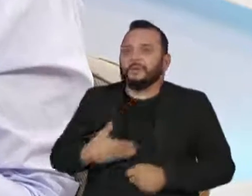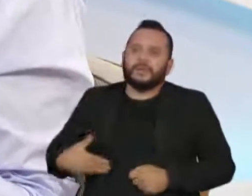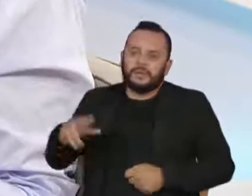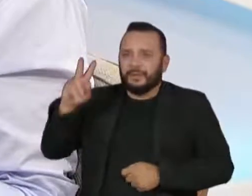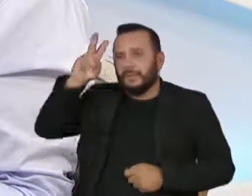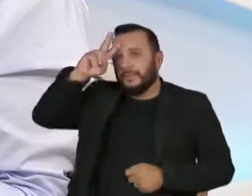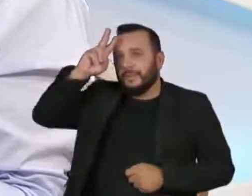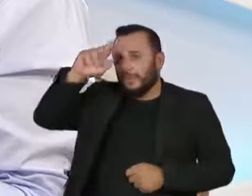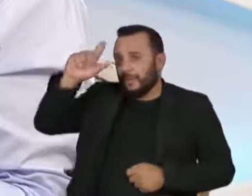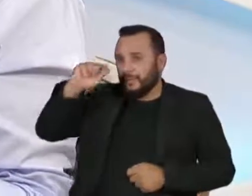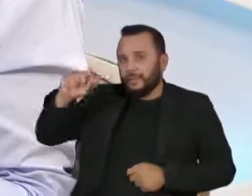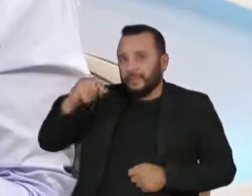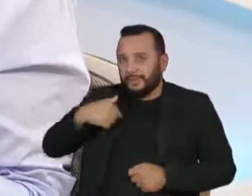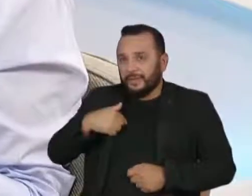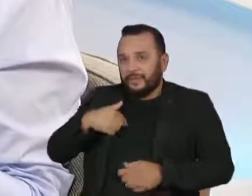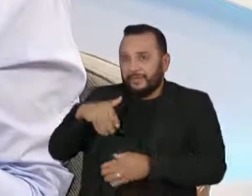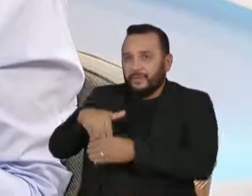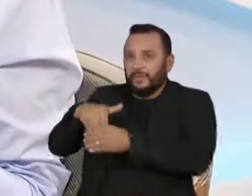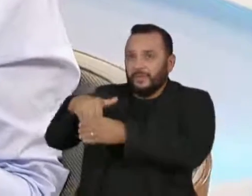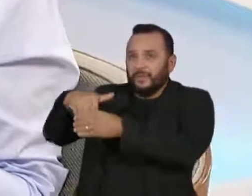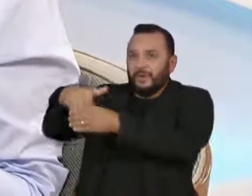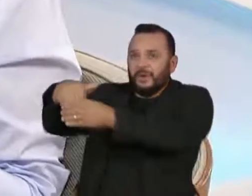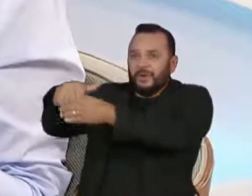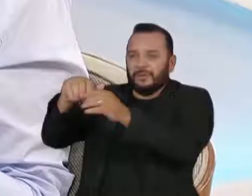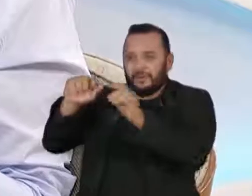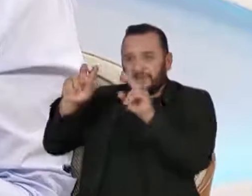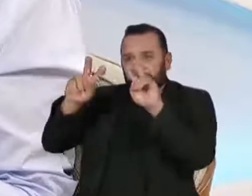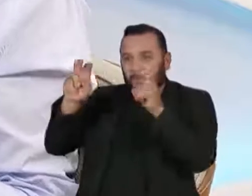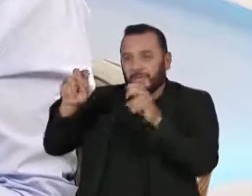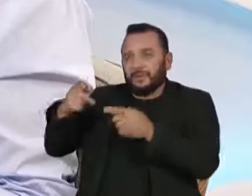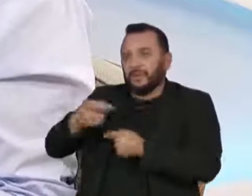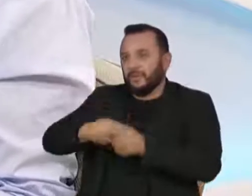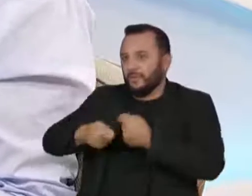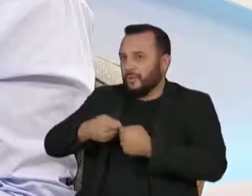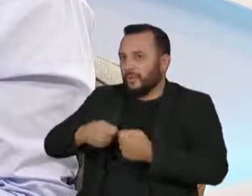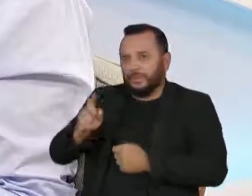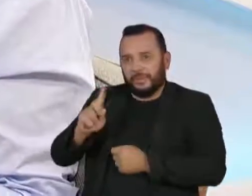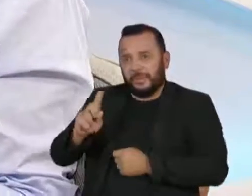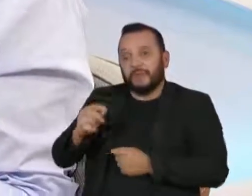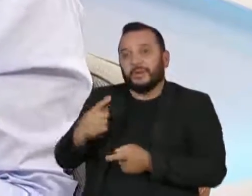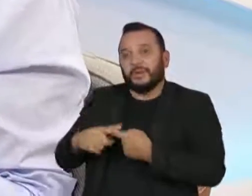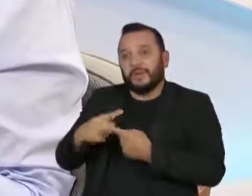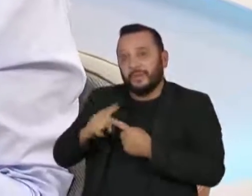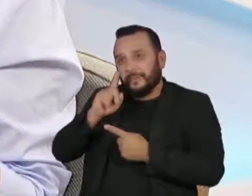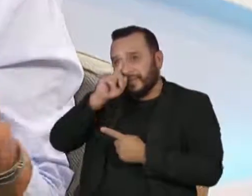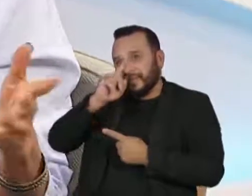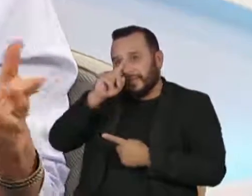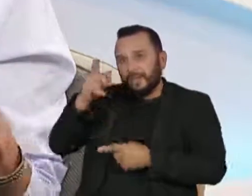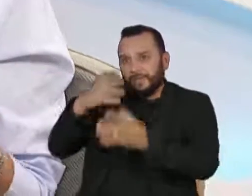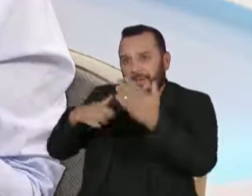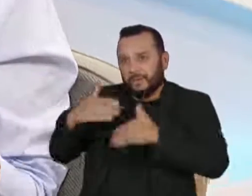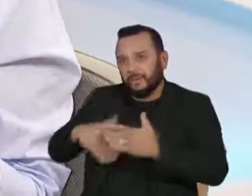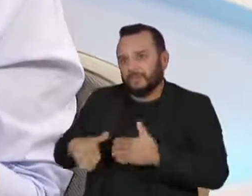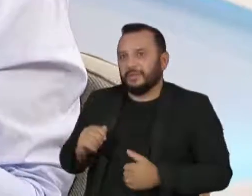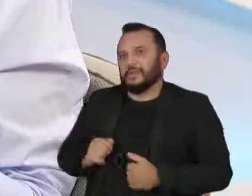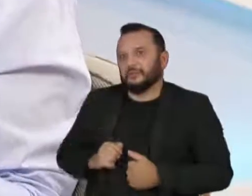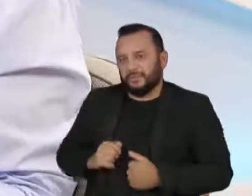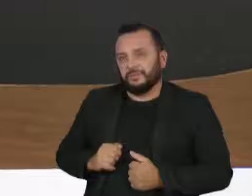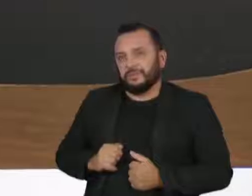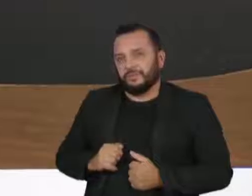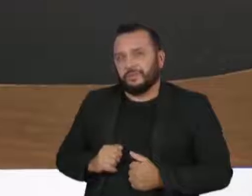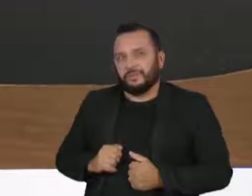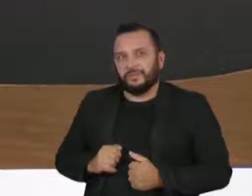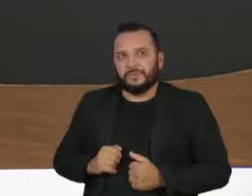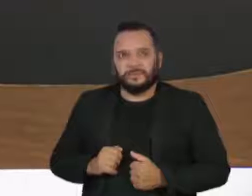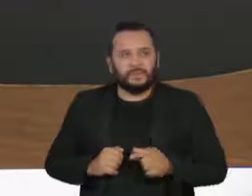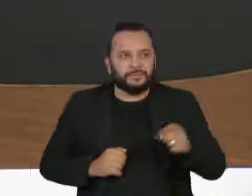foi eleito, na verdade, especialmente pelas questões econômicas, mas justamente pelos perigos de retrocesso, né? Então... E por